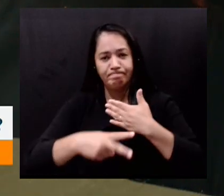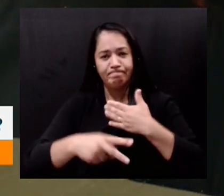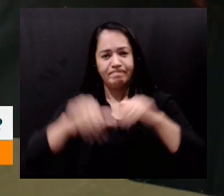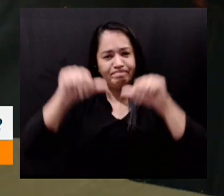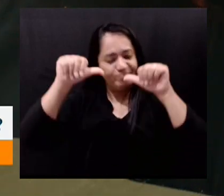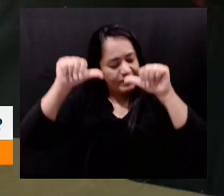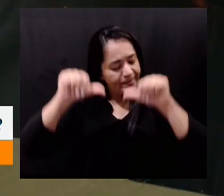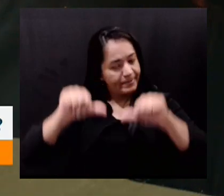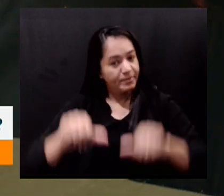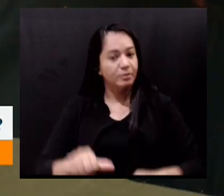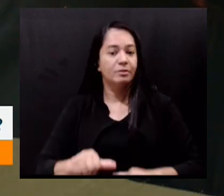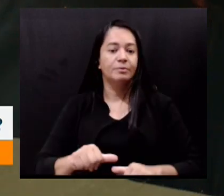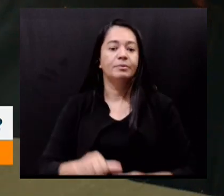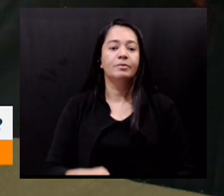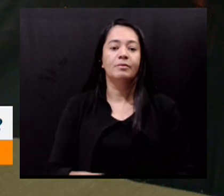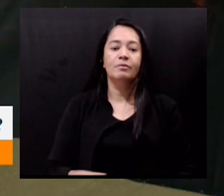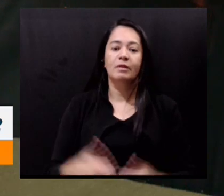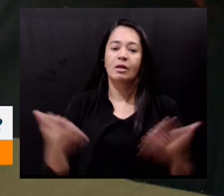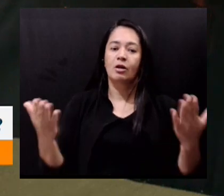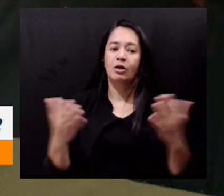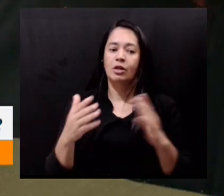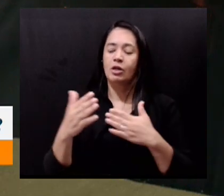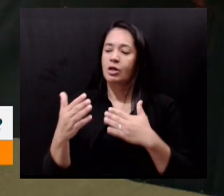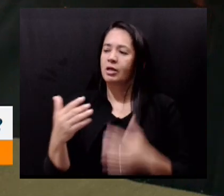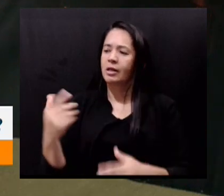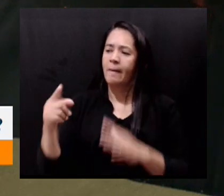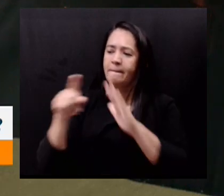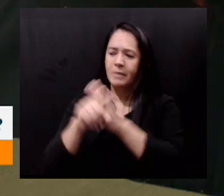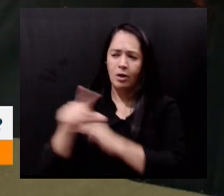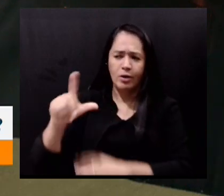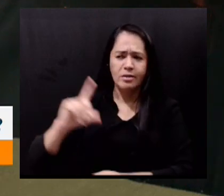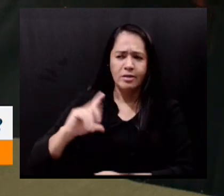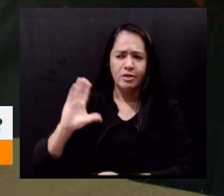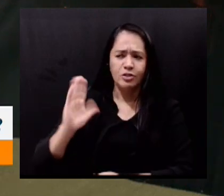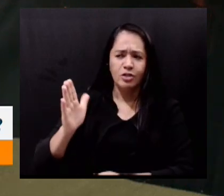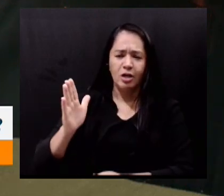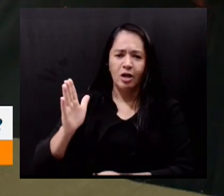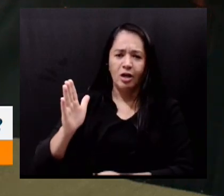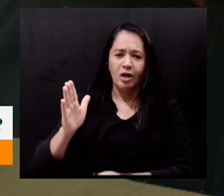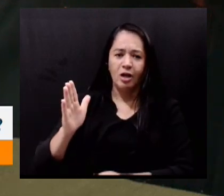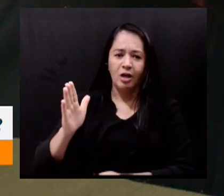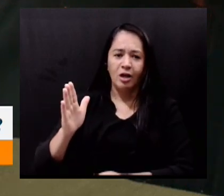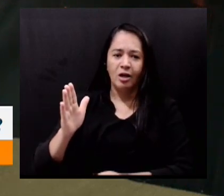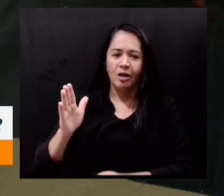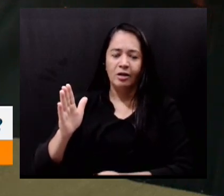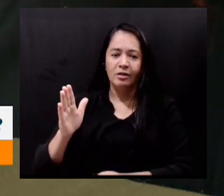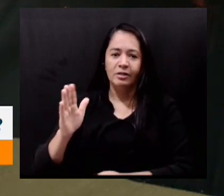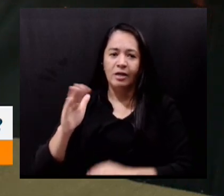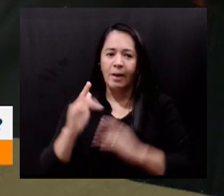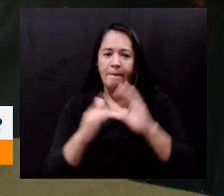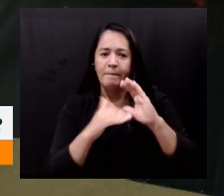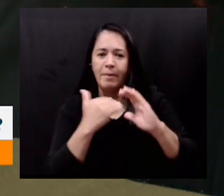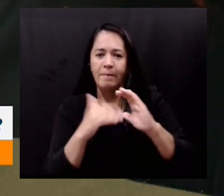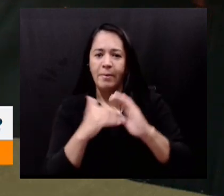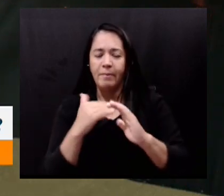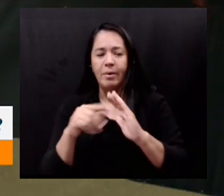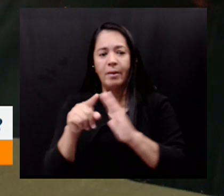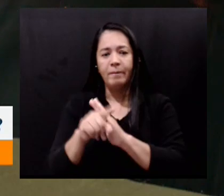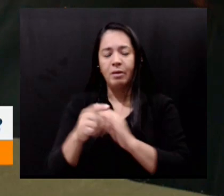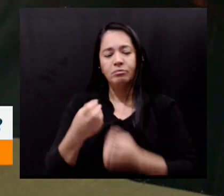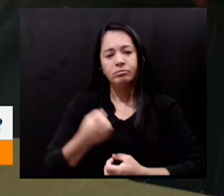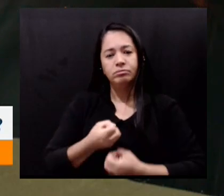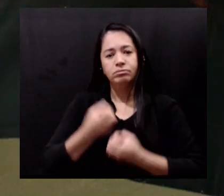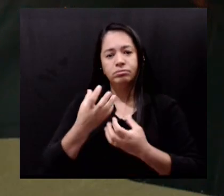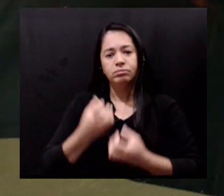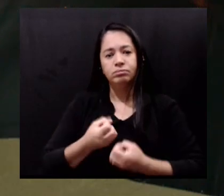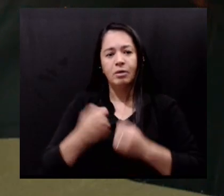Eu falo com a produção agora, tem perguntas para a gente, produção? O pessoal está mandando aí para a gente perguntas, depoimentos, pode colocar na